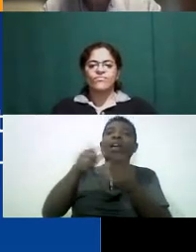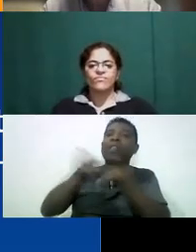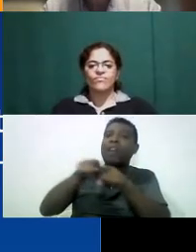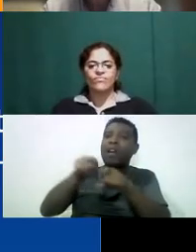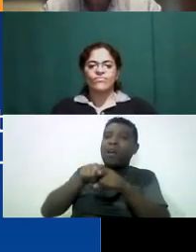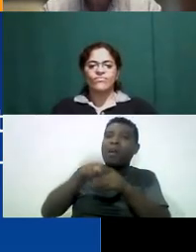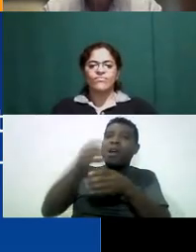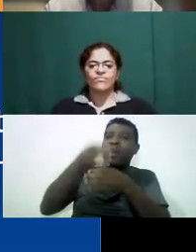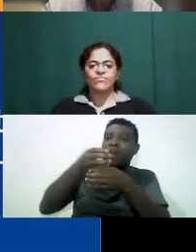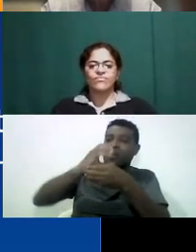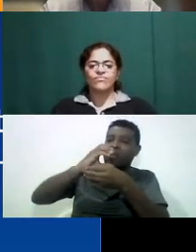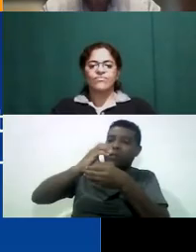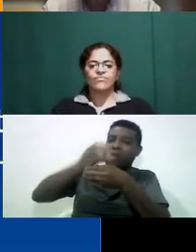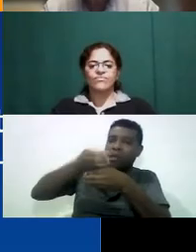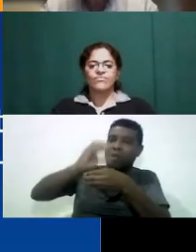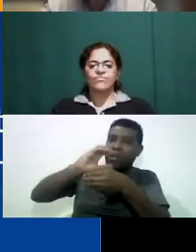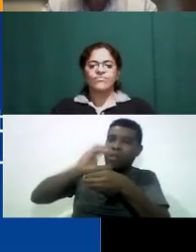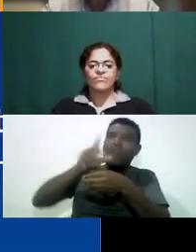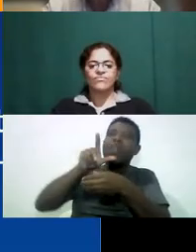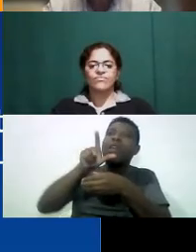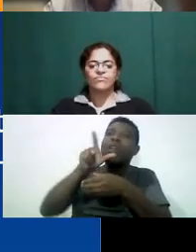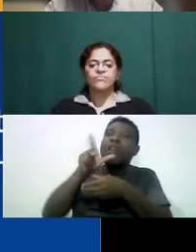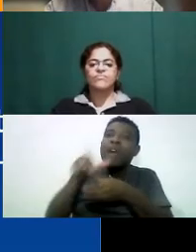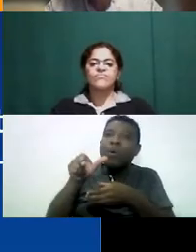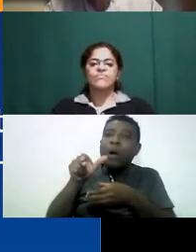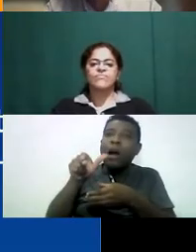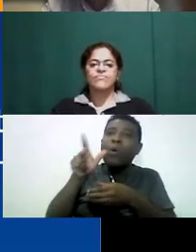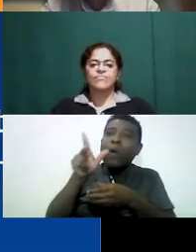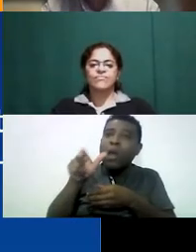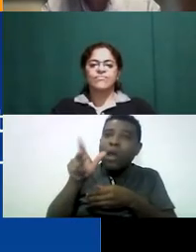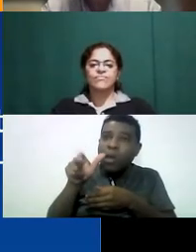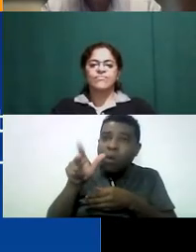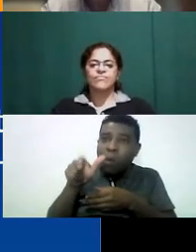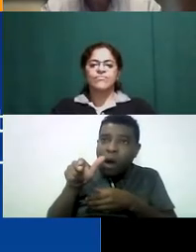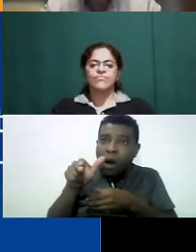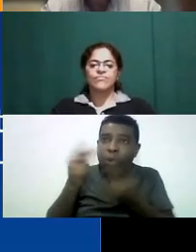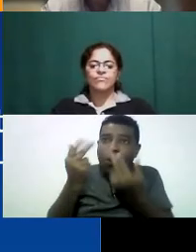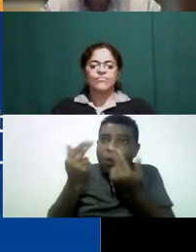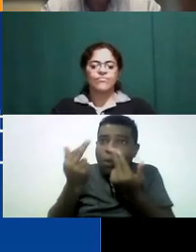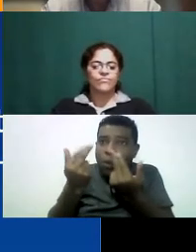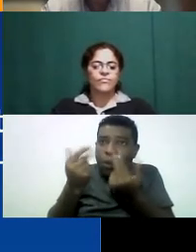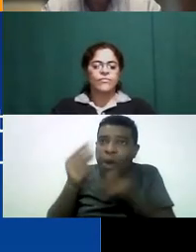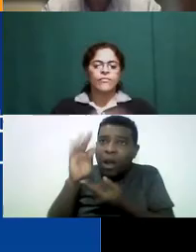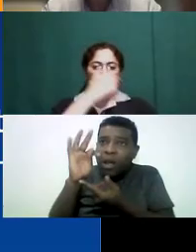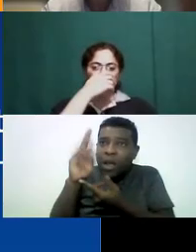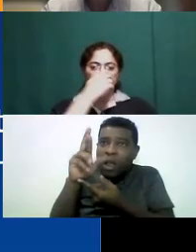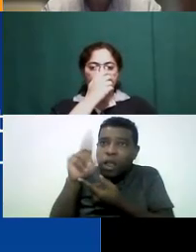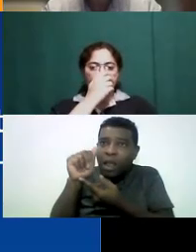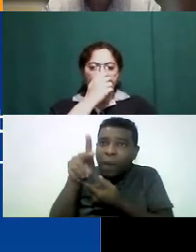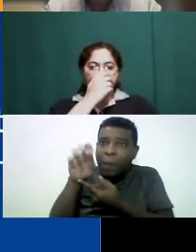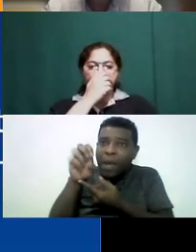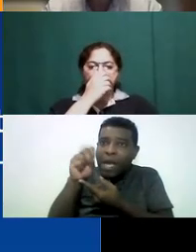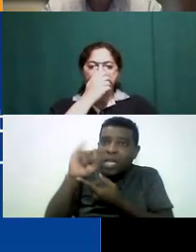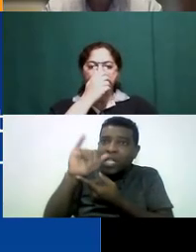nosso trapézio. Então, ele tem o efeito como o do trapézio, inclinar para um lado e rodar para o lado oposto, tá? Então, um